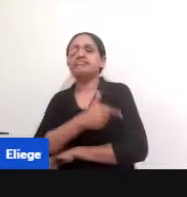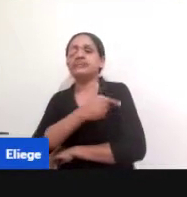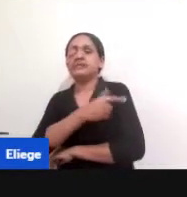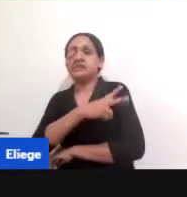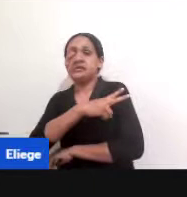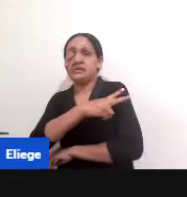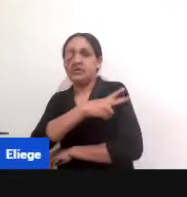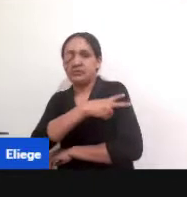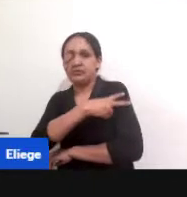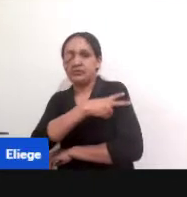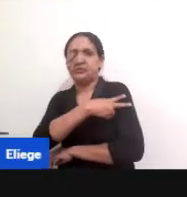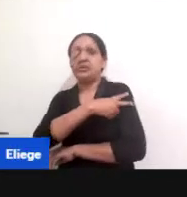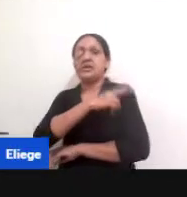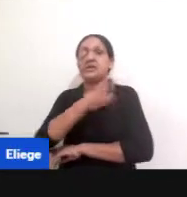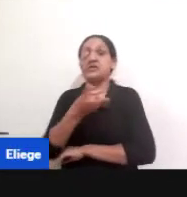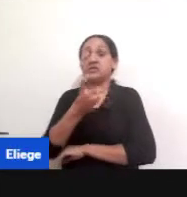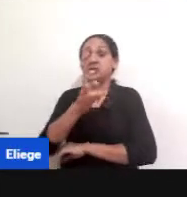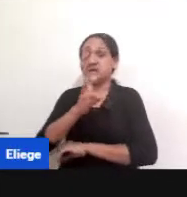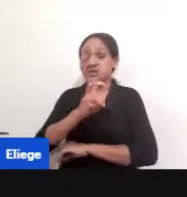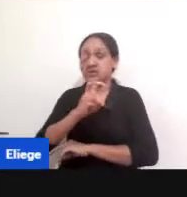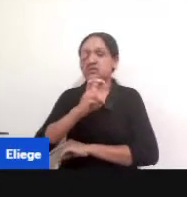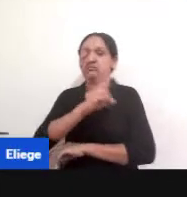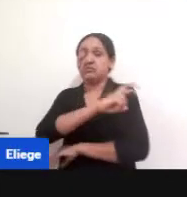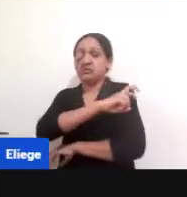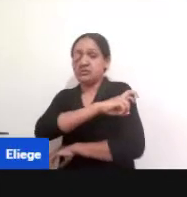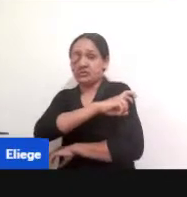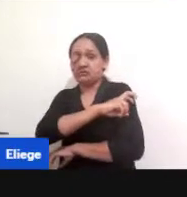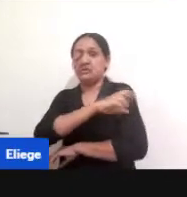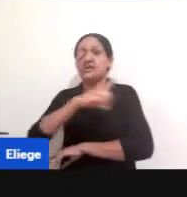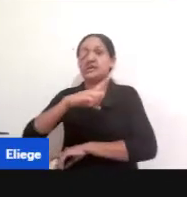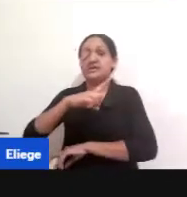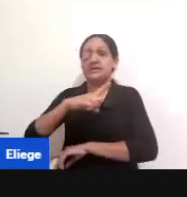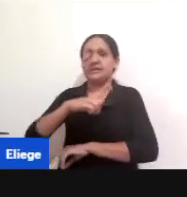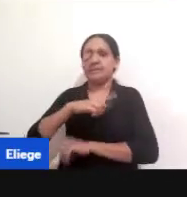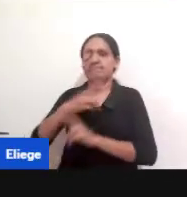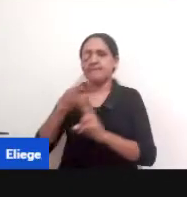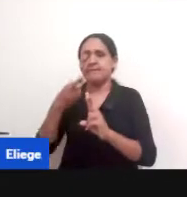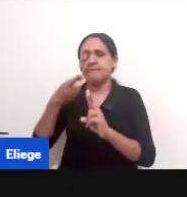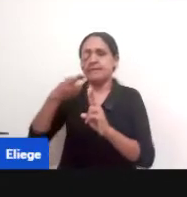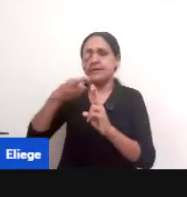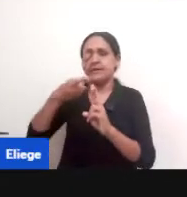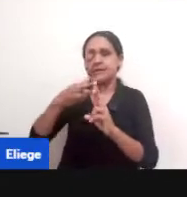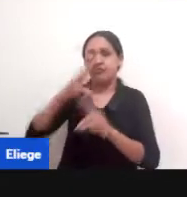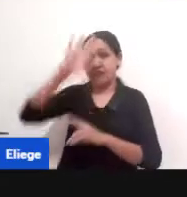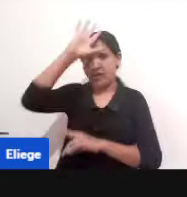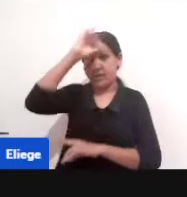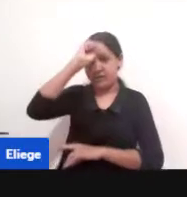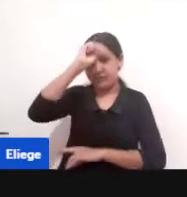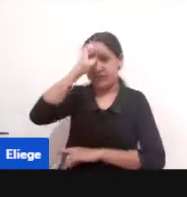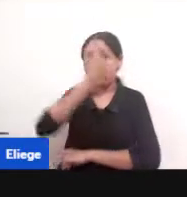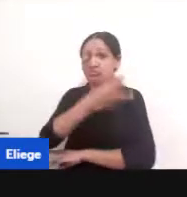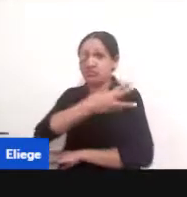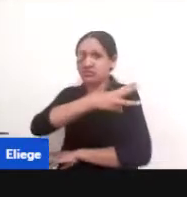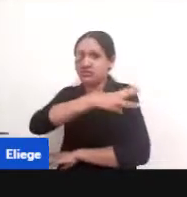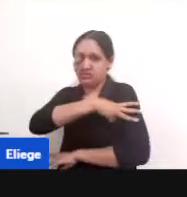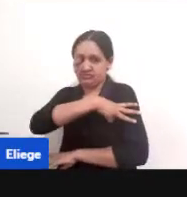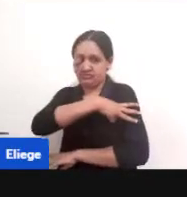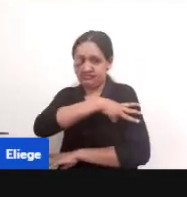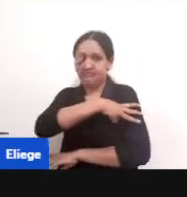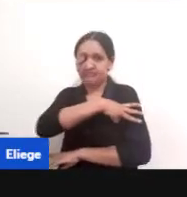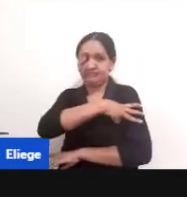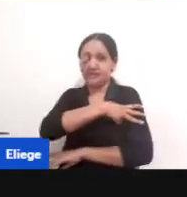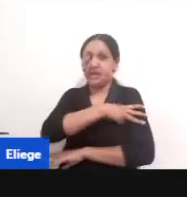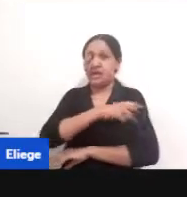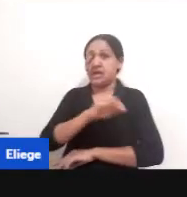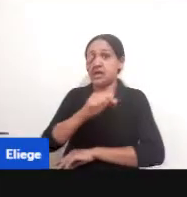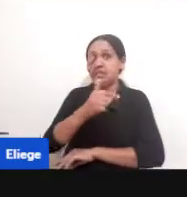quinto ano, ela tem essa referência de aprendizagem presencial do terceiro ano. Não